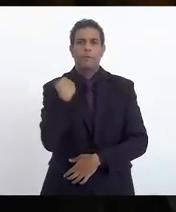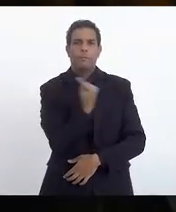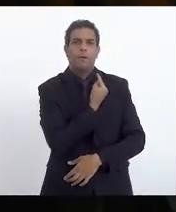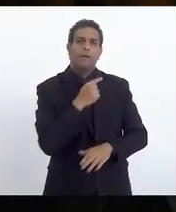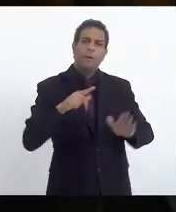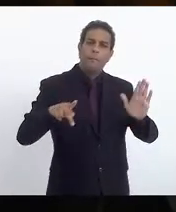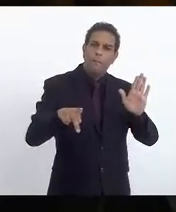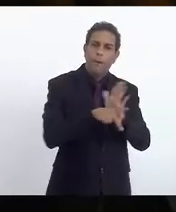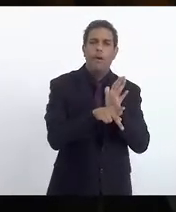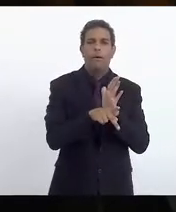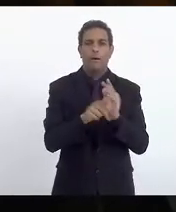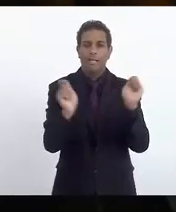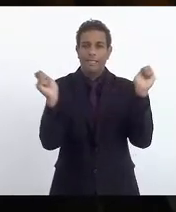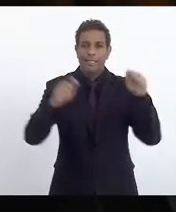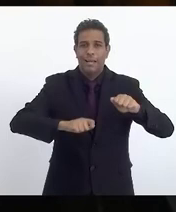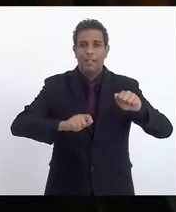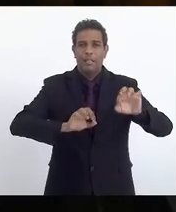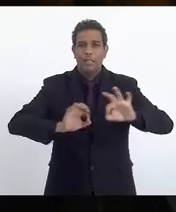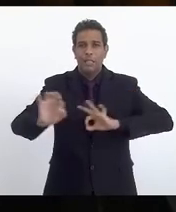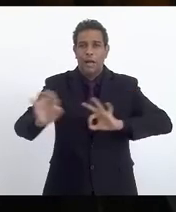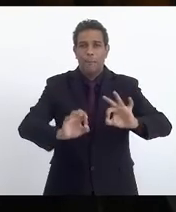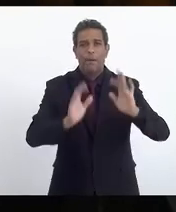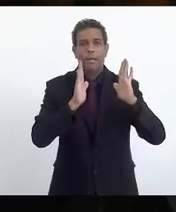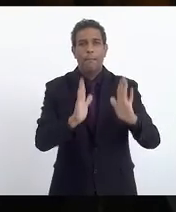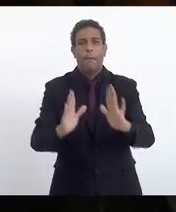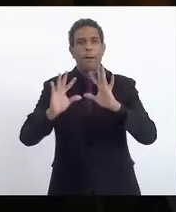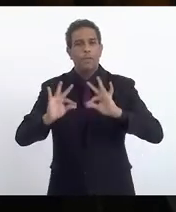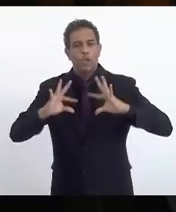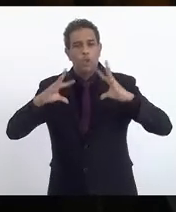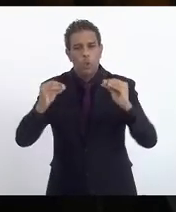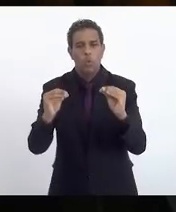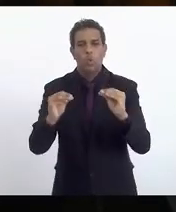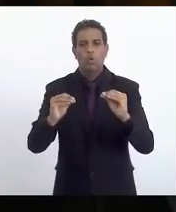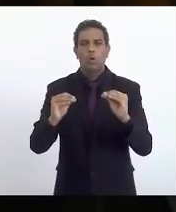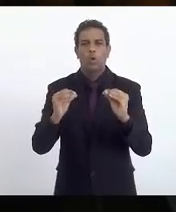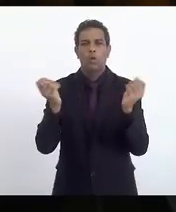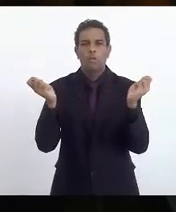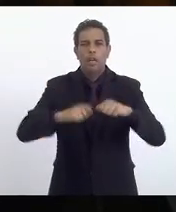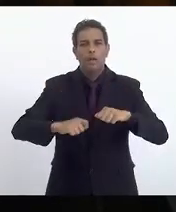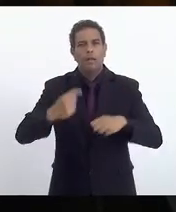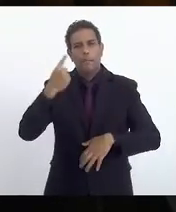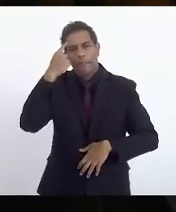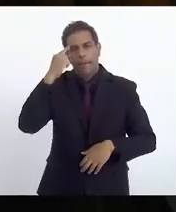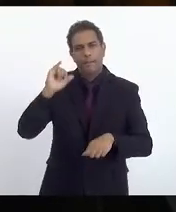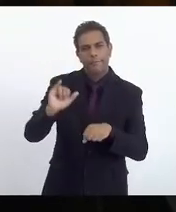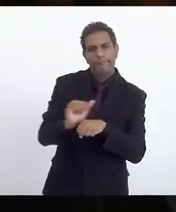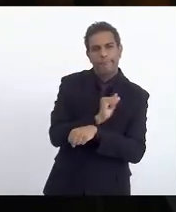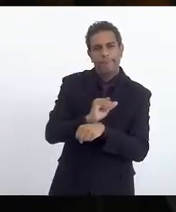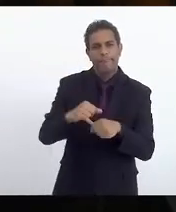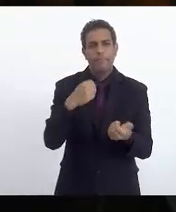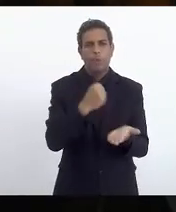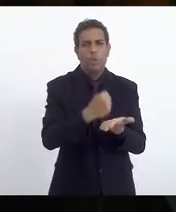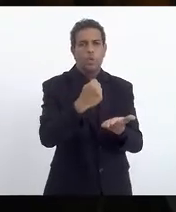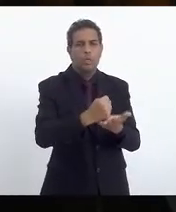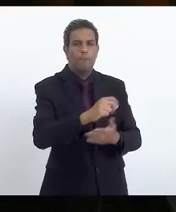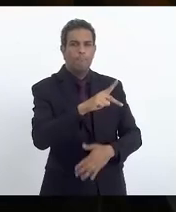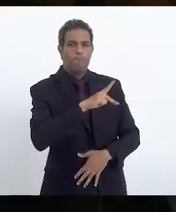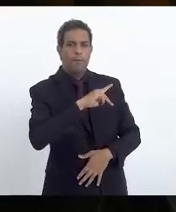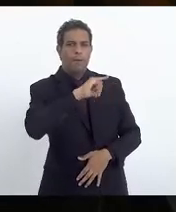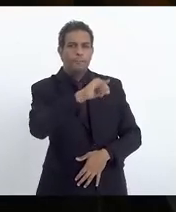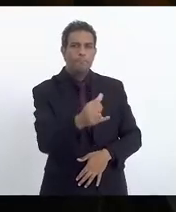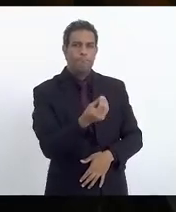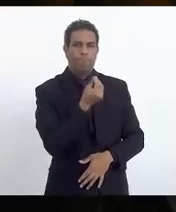da população não tem o seu próprio corpo técnico e para tudo ou quase tudo precisam contratar expertise privada